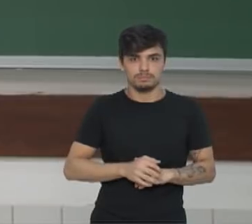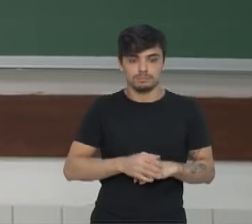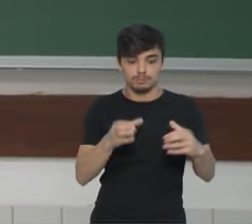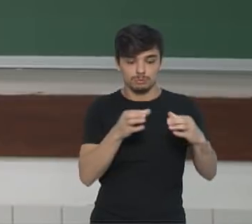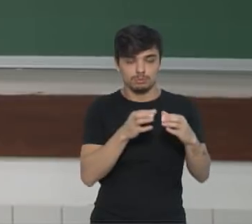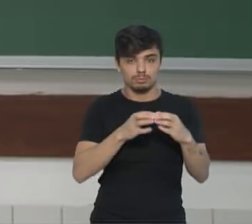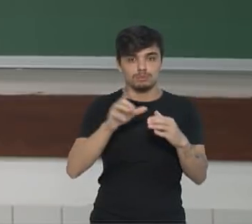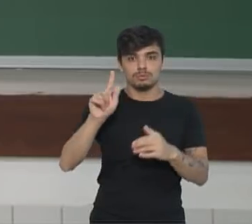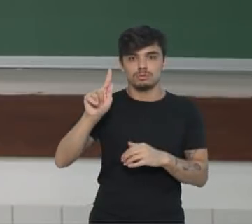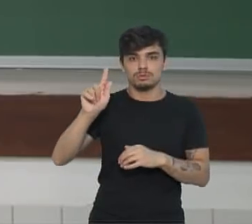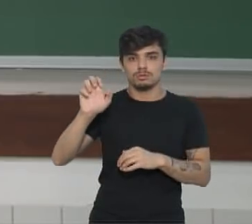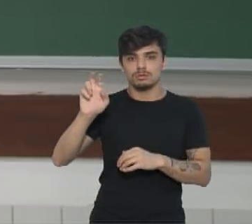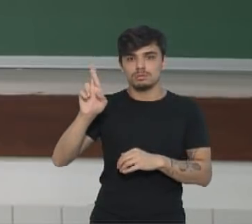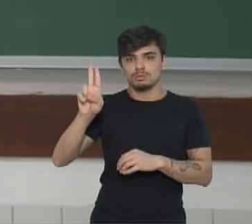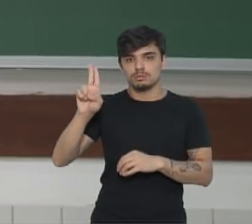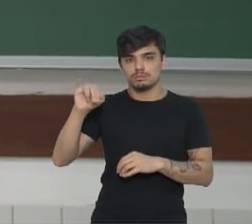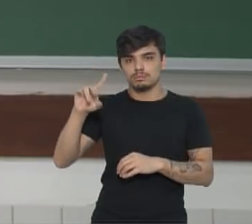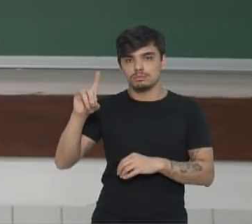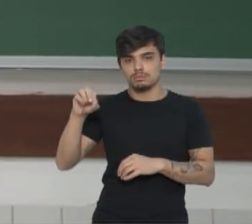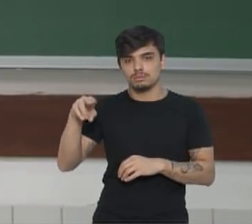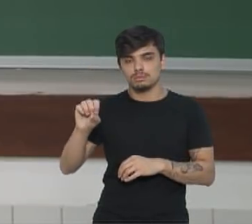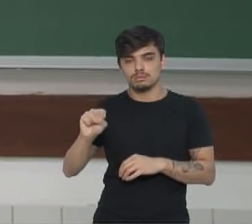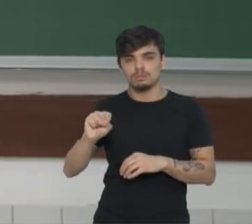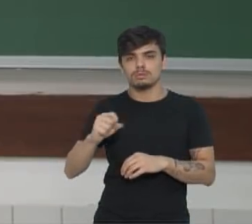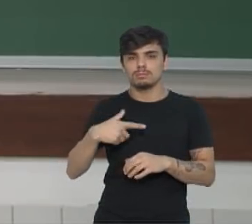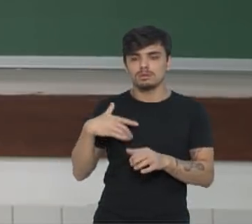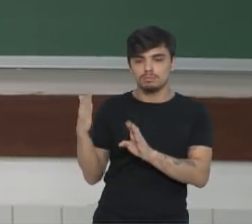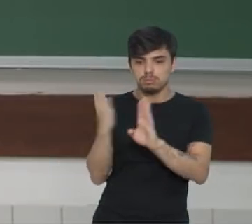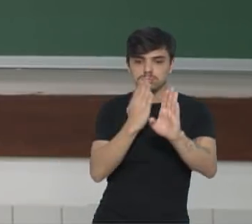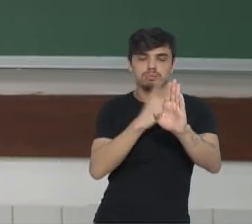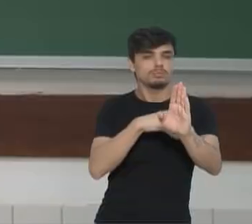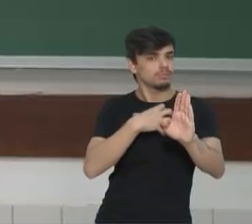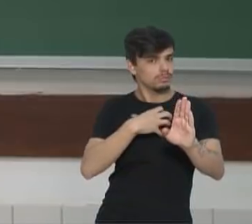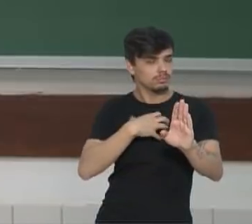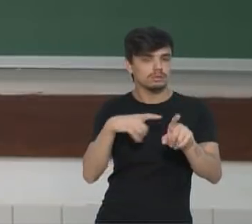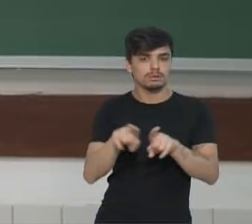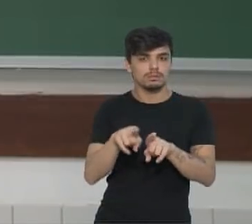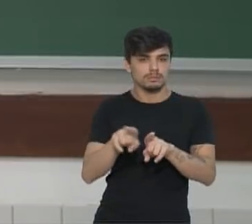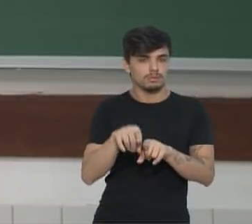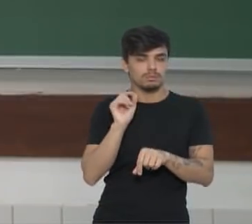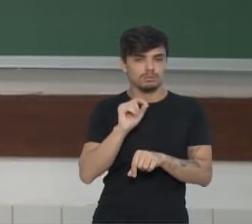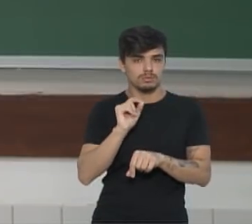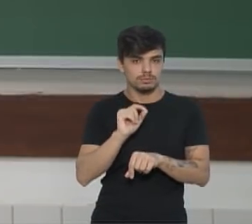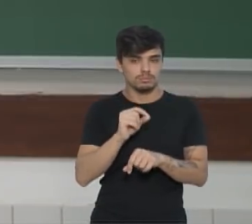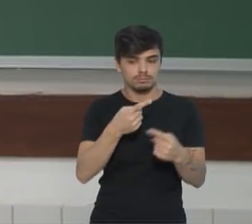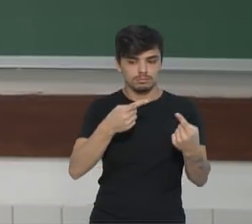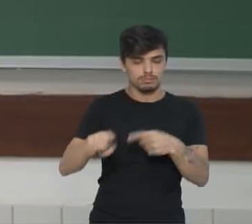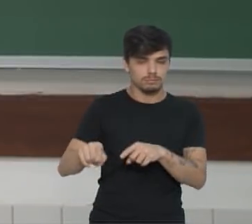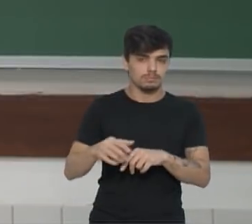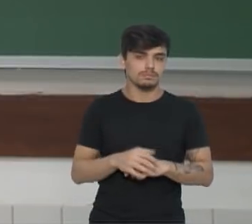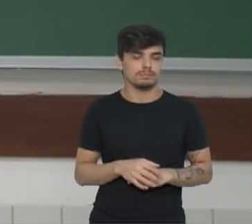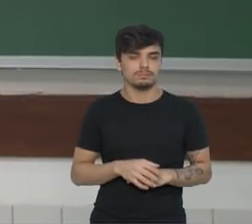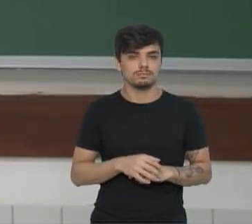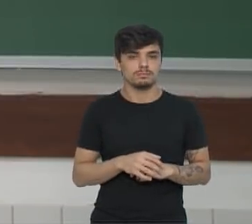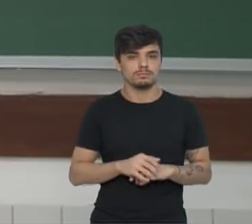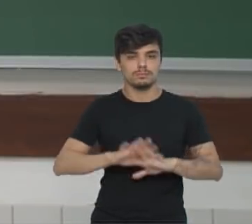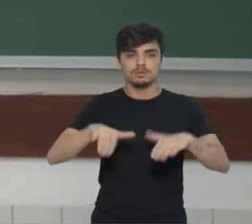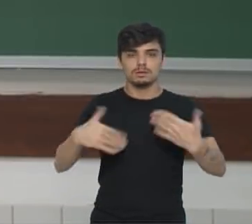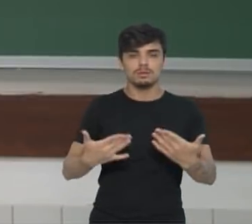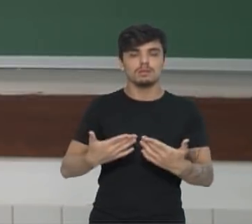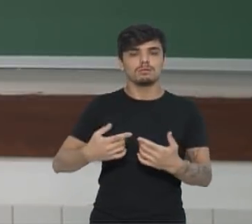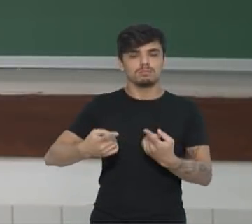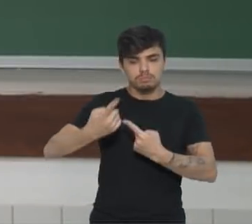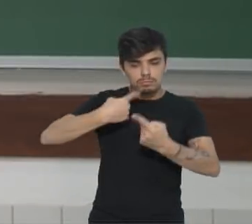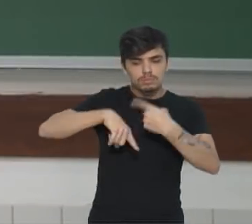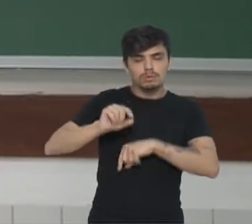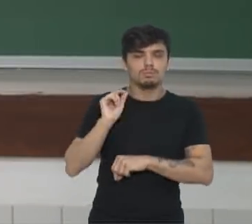E eles já estavam começando uma perseguição pelo Tribunal Revolucionário contra os girondinos. Então, um dos mais